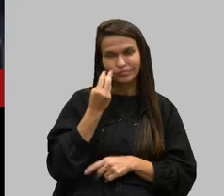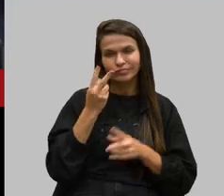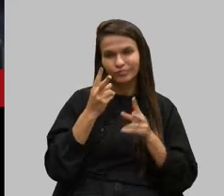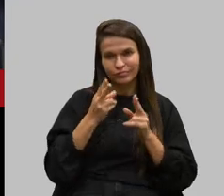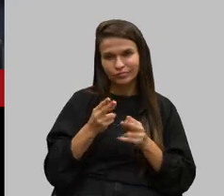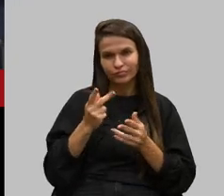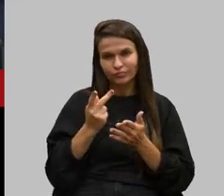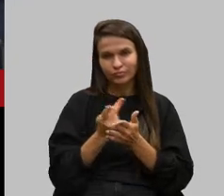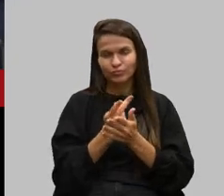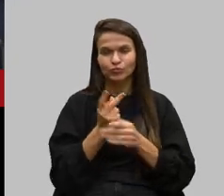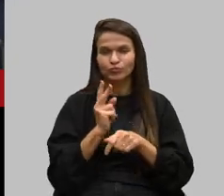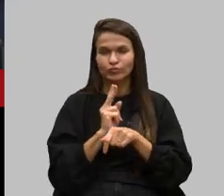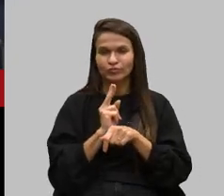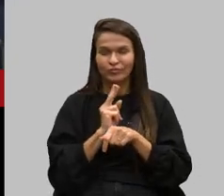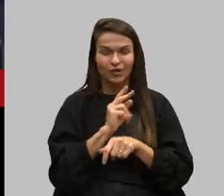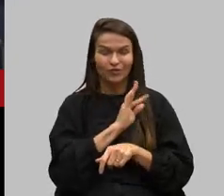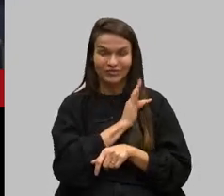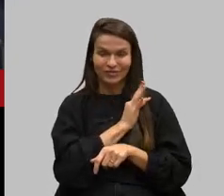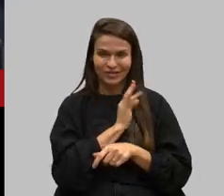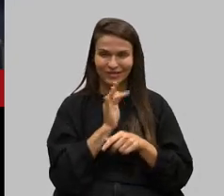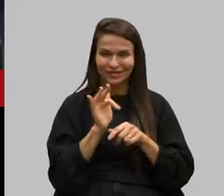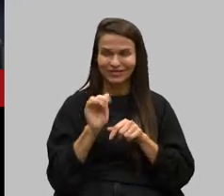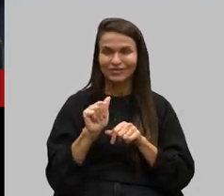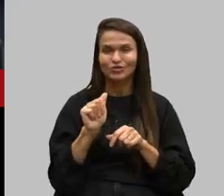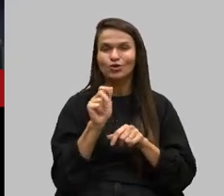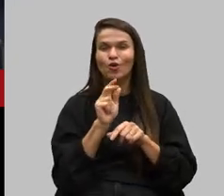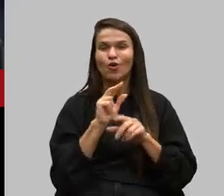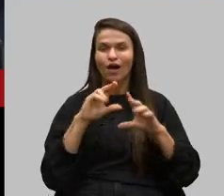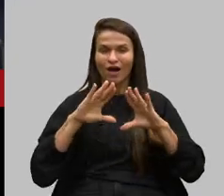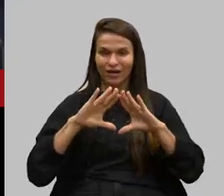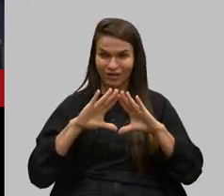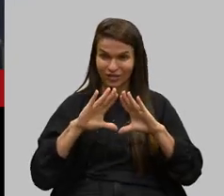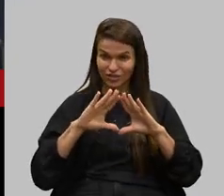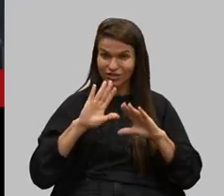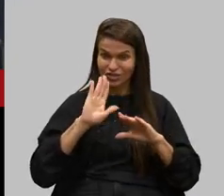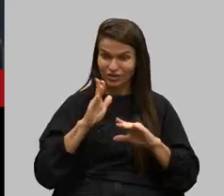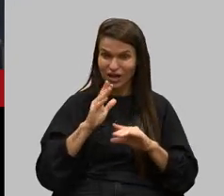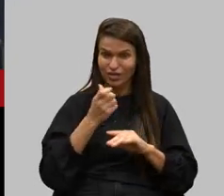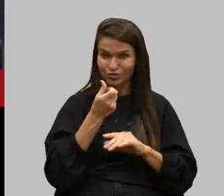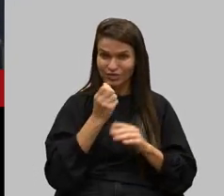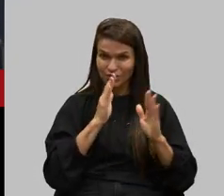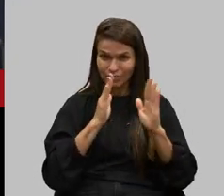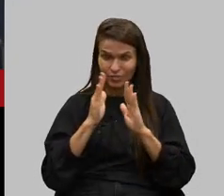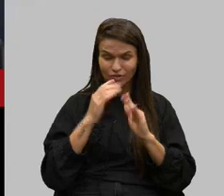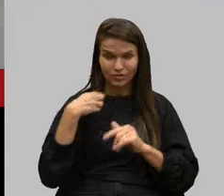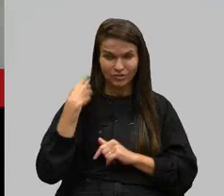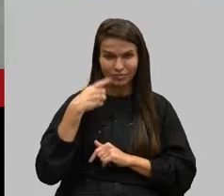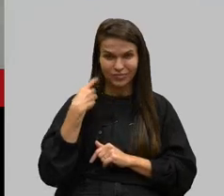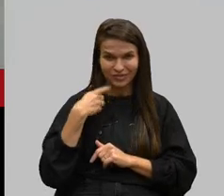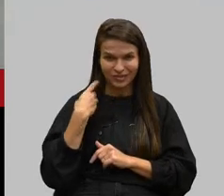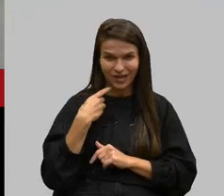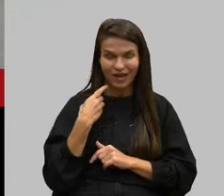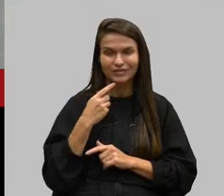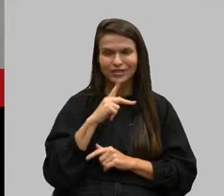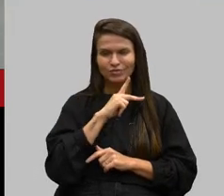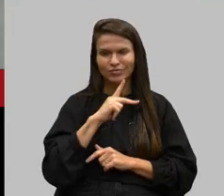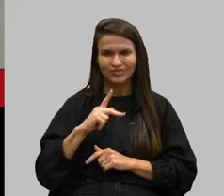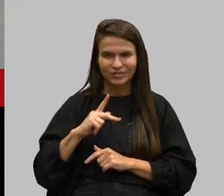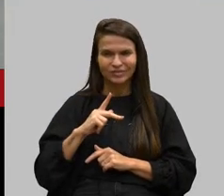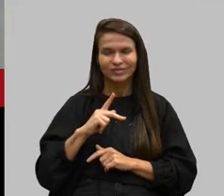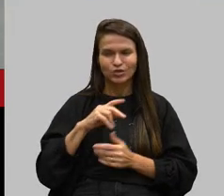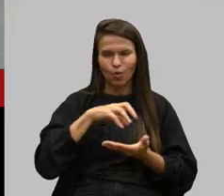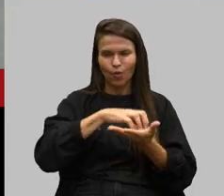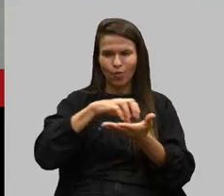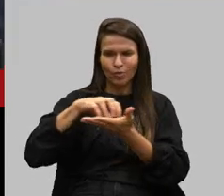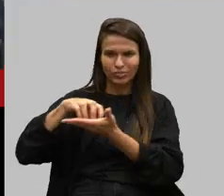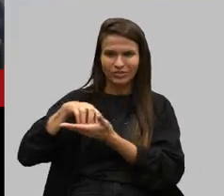a assembleia e estando no sexto mandato de deputado e tendo presidido comissões importantes